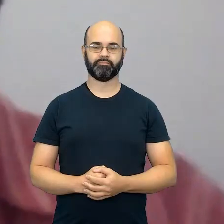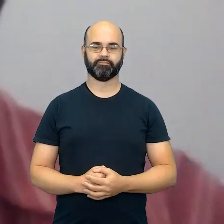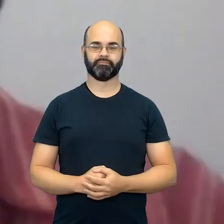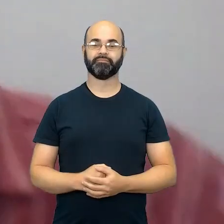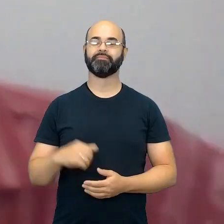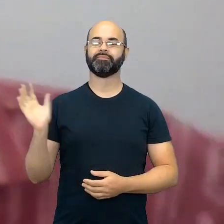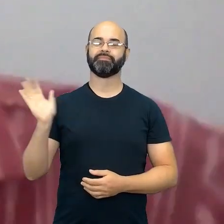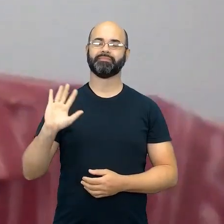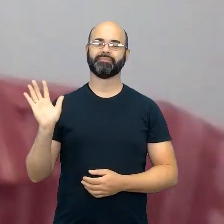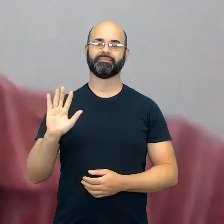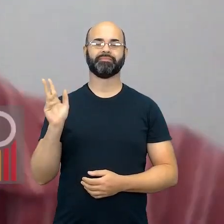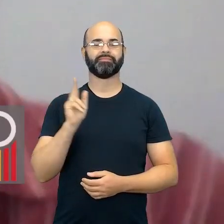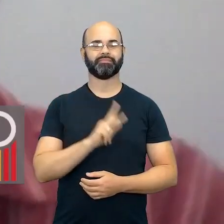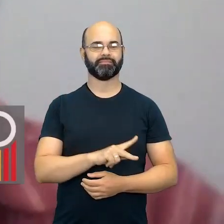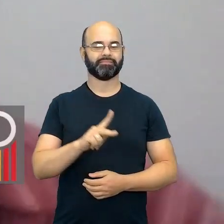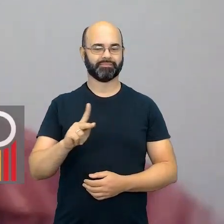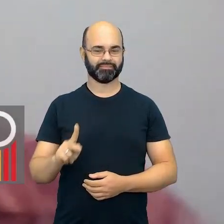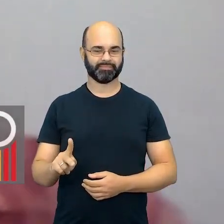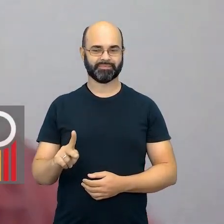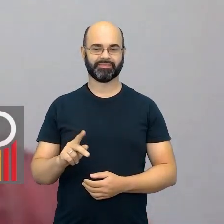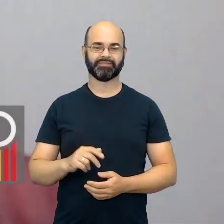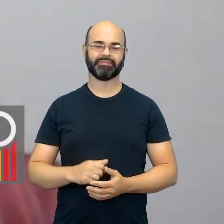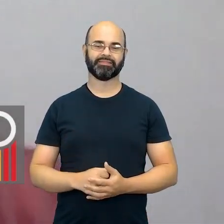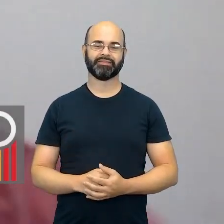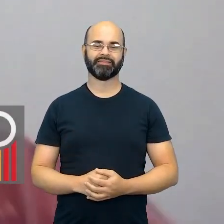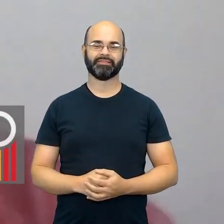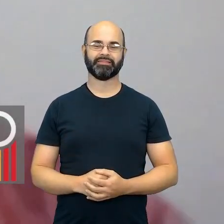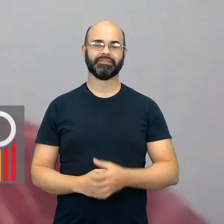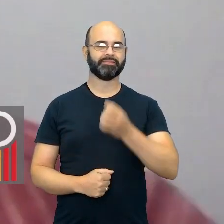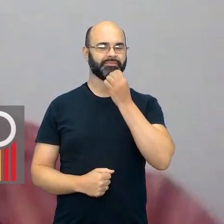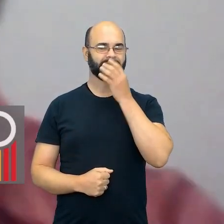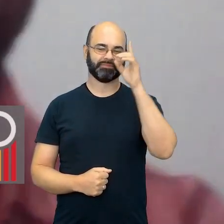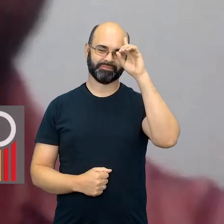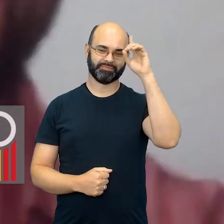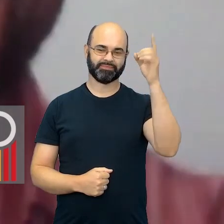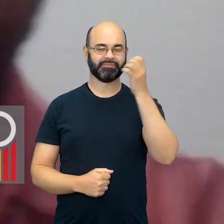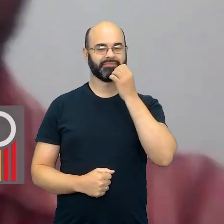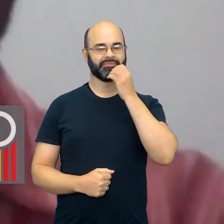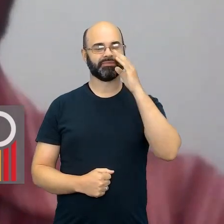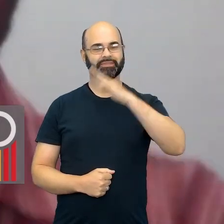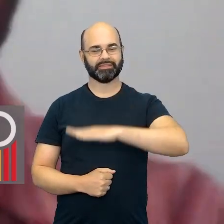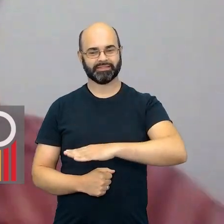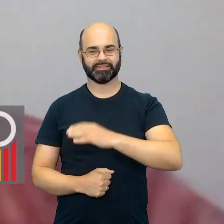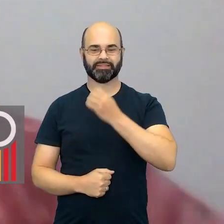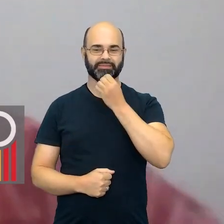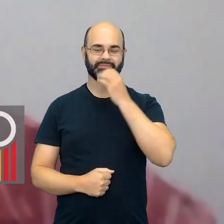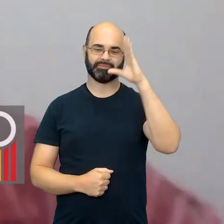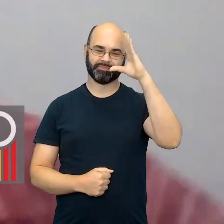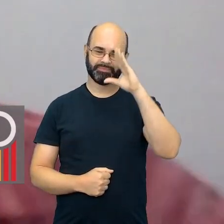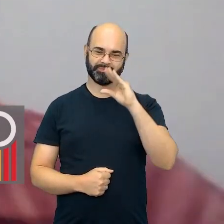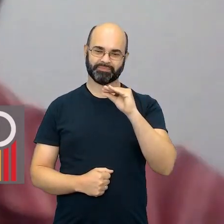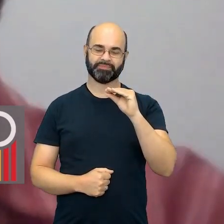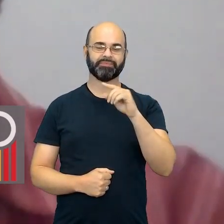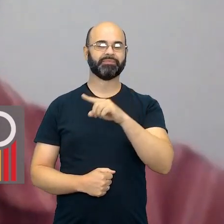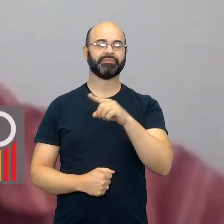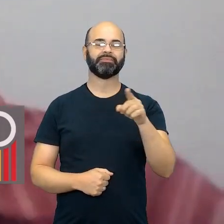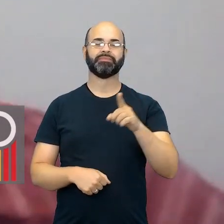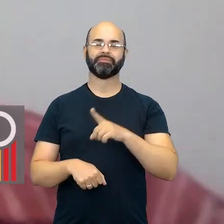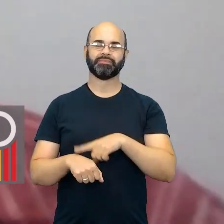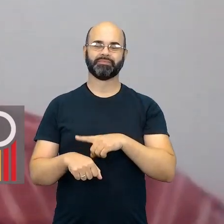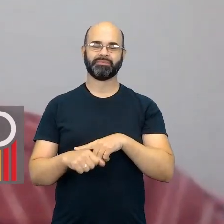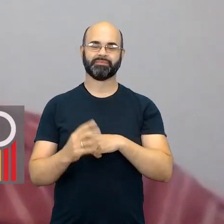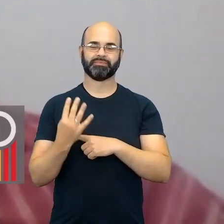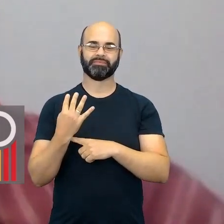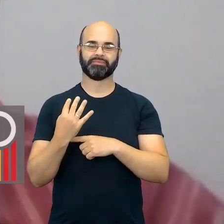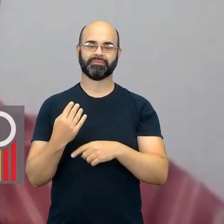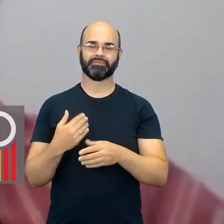Olá, professores. Bom dia, boa tarde, boa noite, né? Seja lá qual horário que você está acompanhando essa